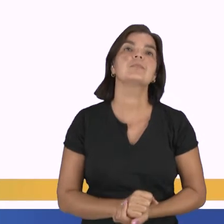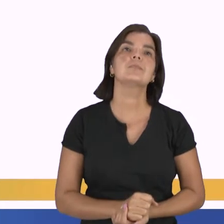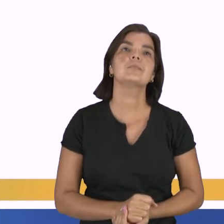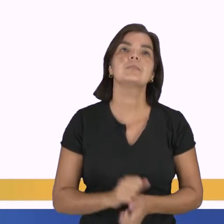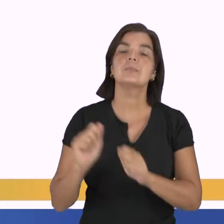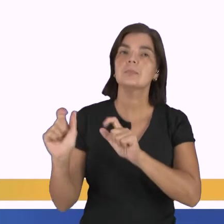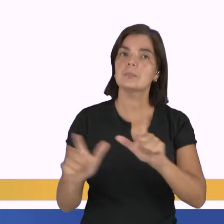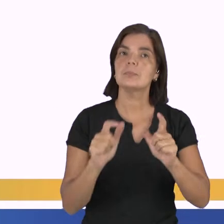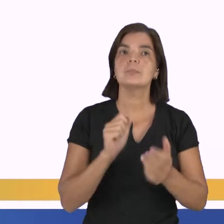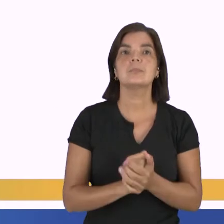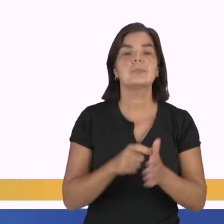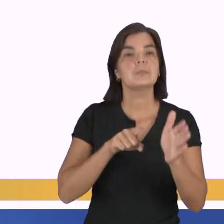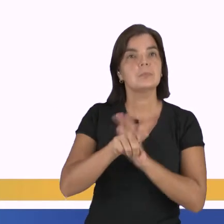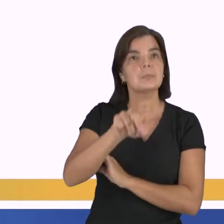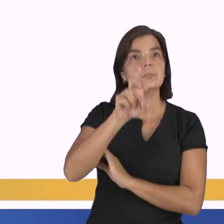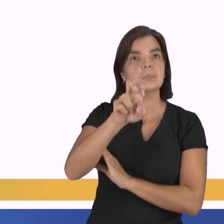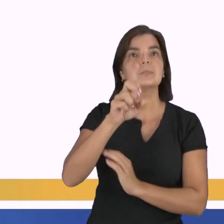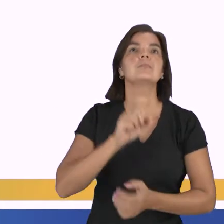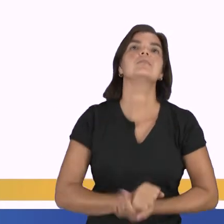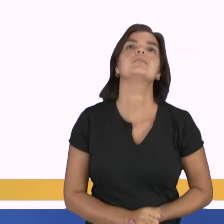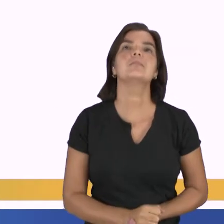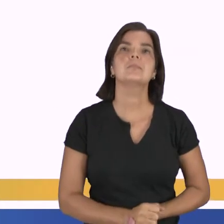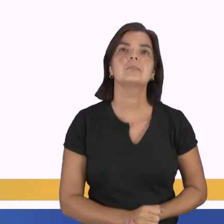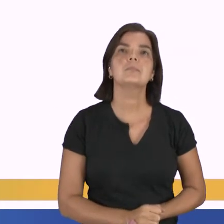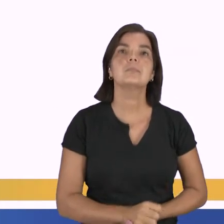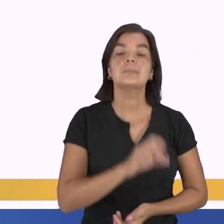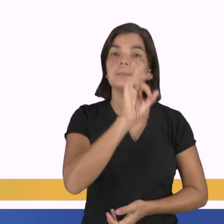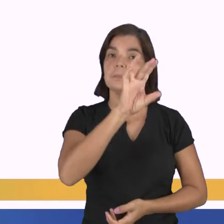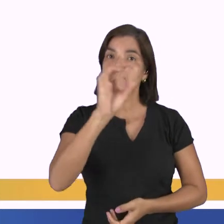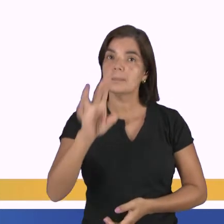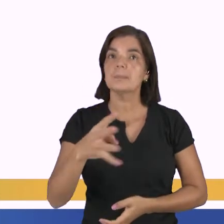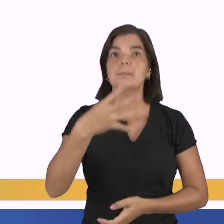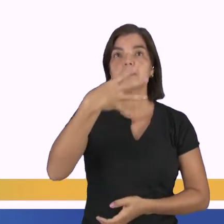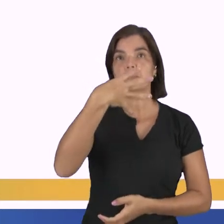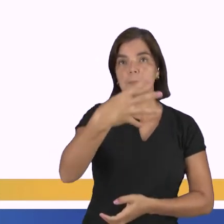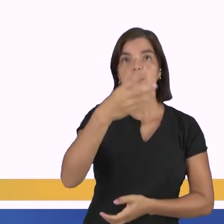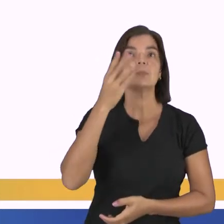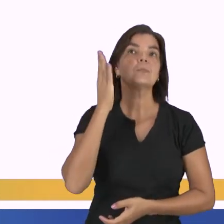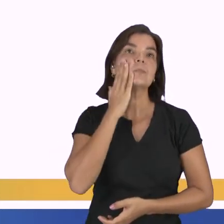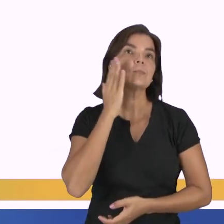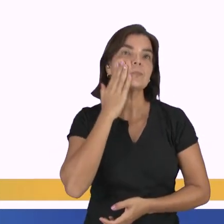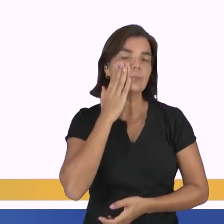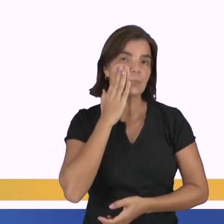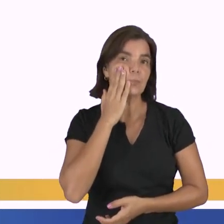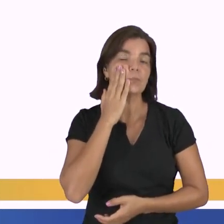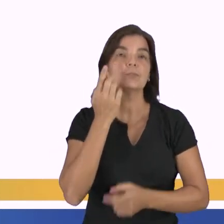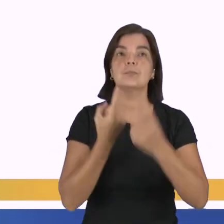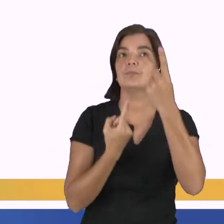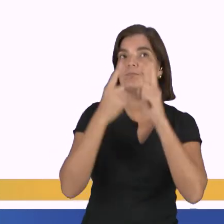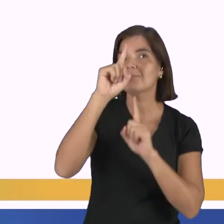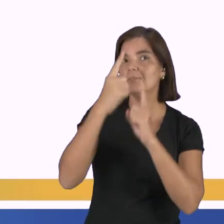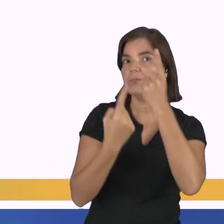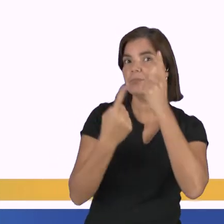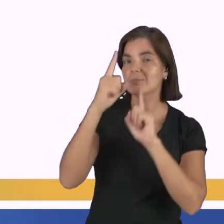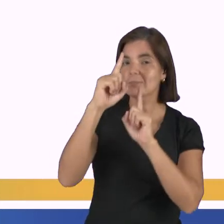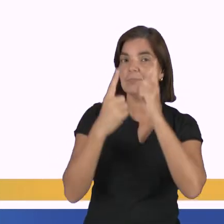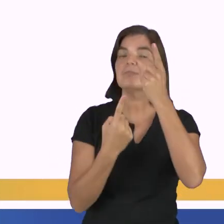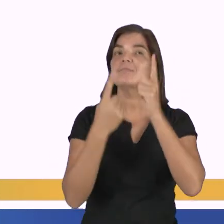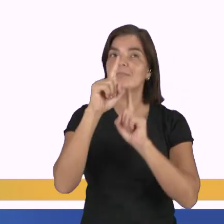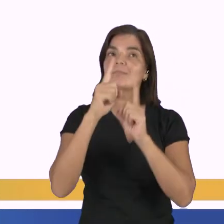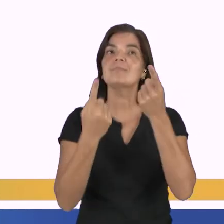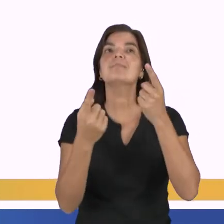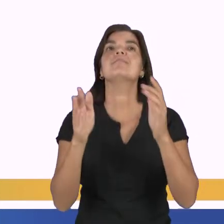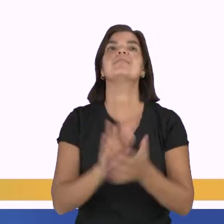passar tá vamos ver a questão cinco em cada um dos quatro dias de desfile de carnaval ou para falar em carnaval em